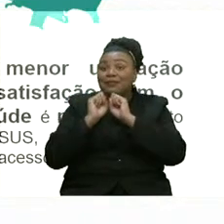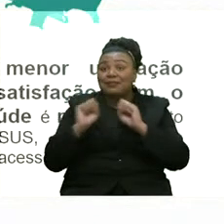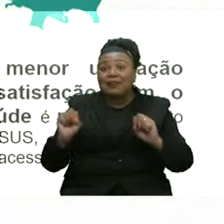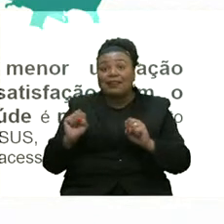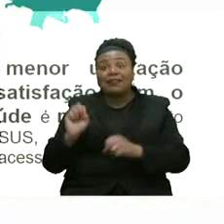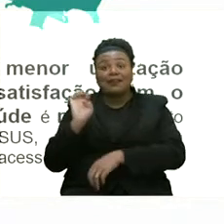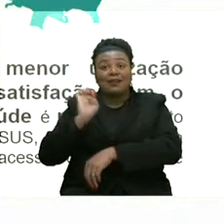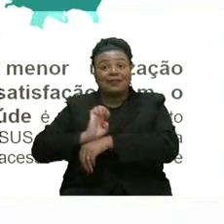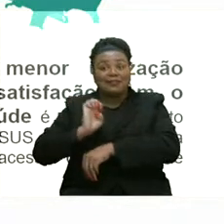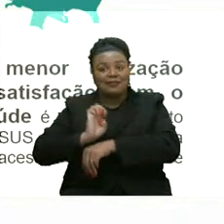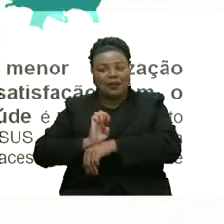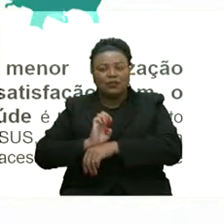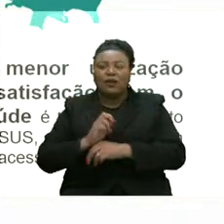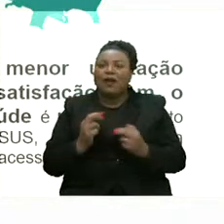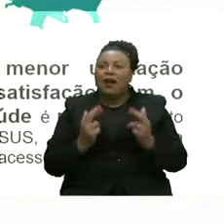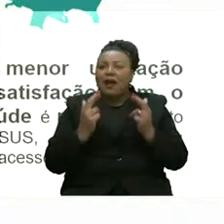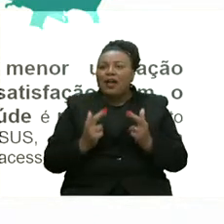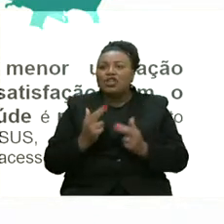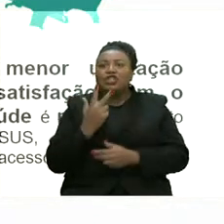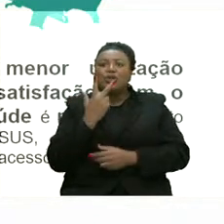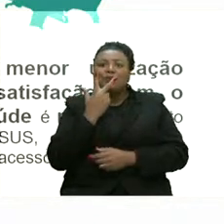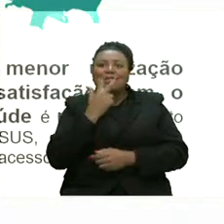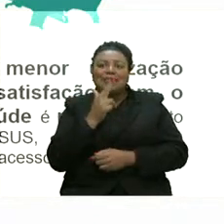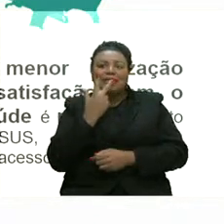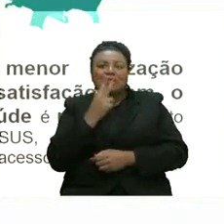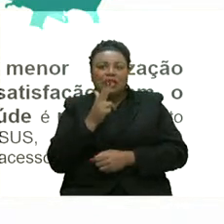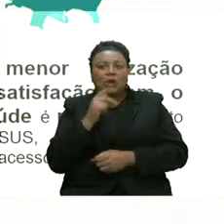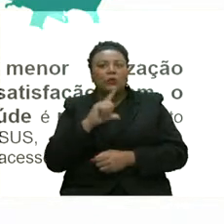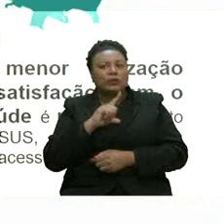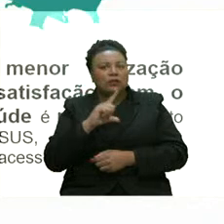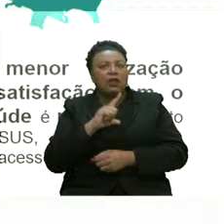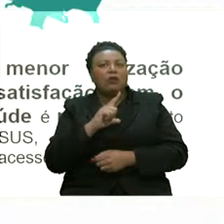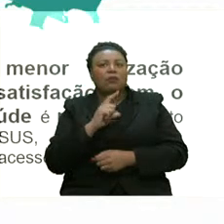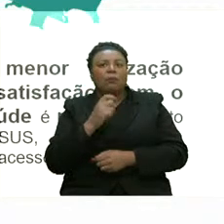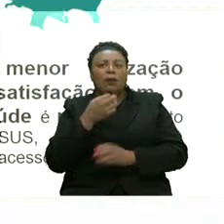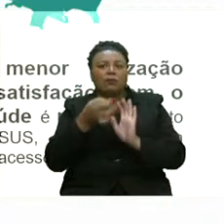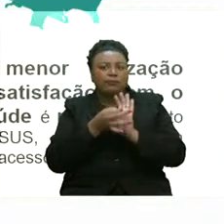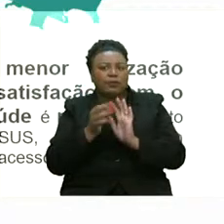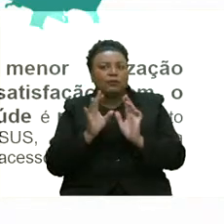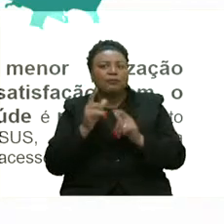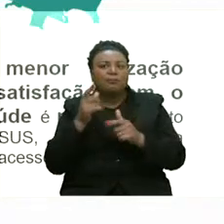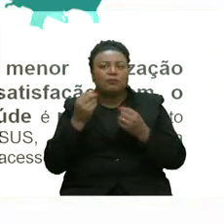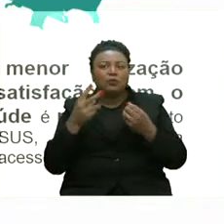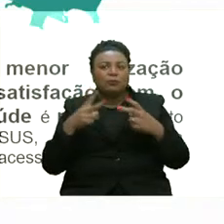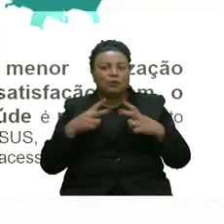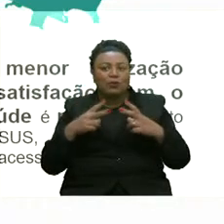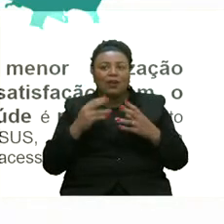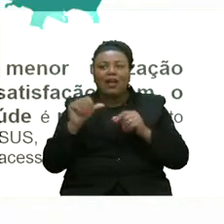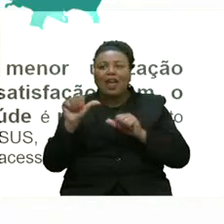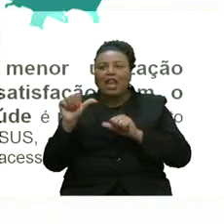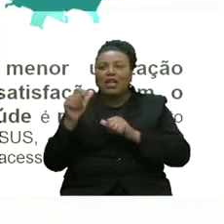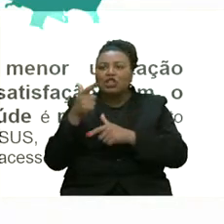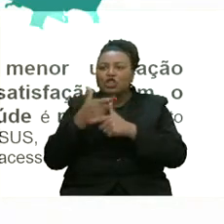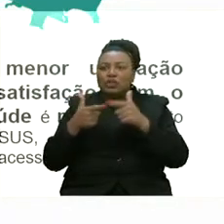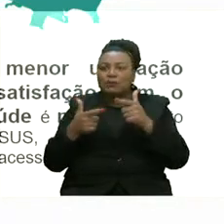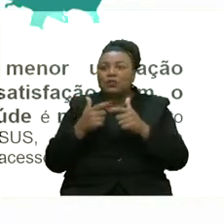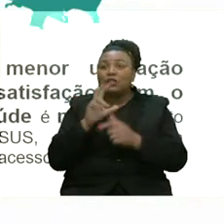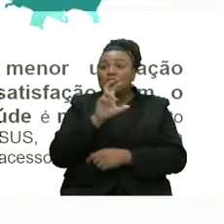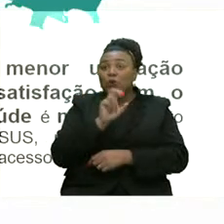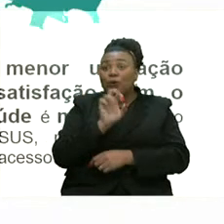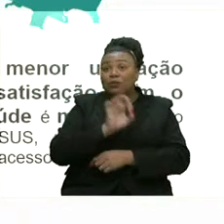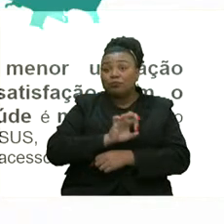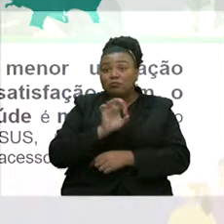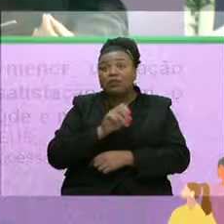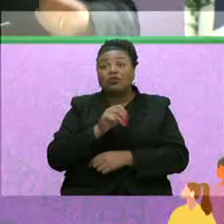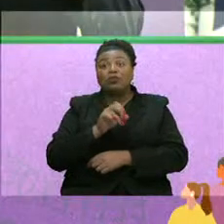Estado. A região de Santa Cruz ficou um case bastante particular. Ela divide com a mesma força, tanto o privado quanto